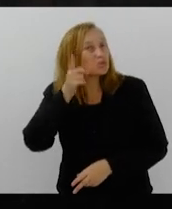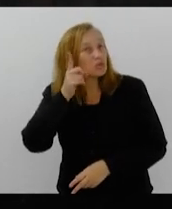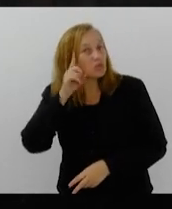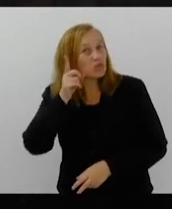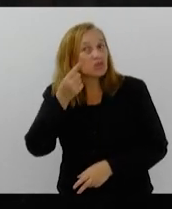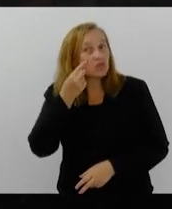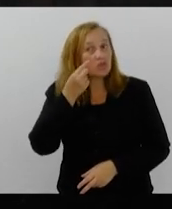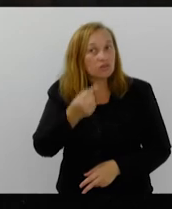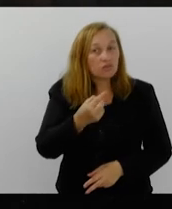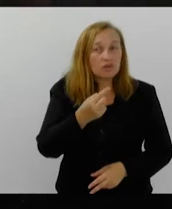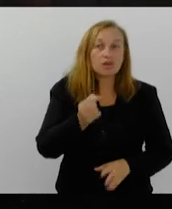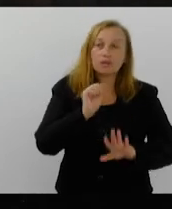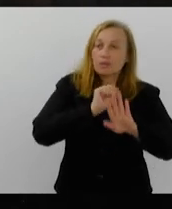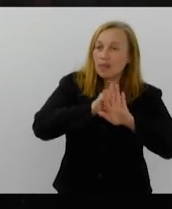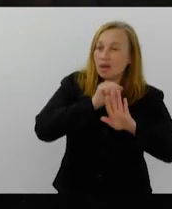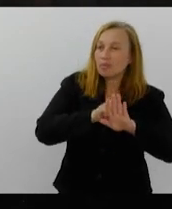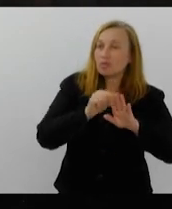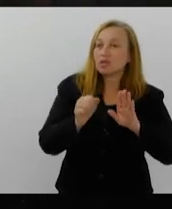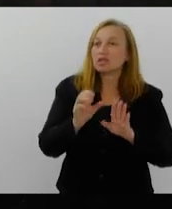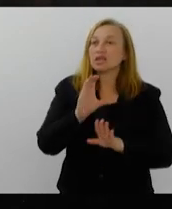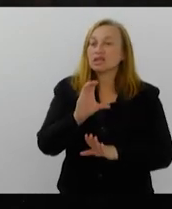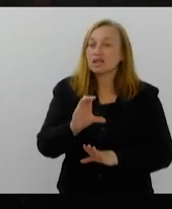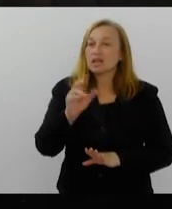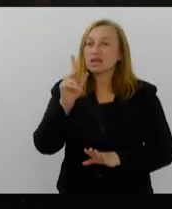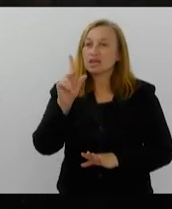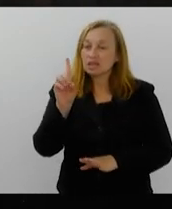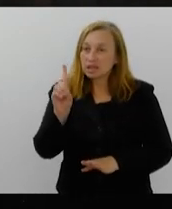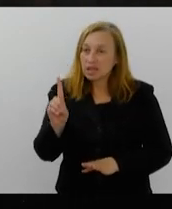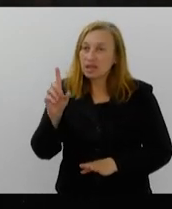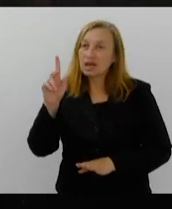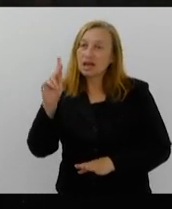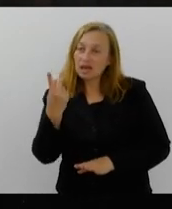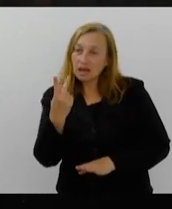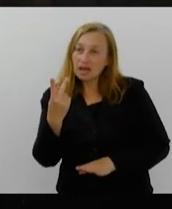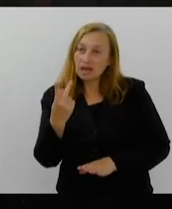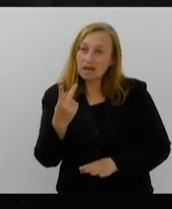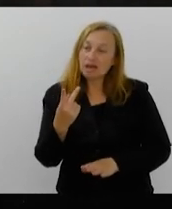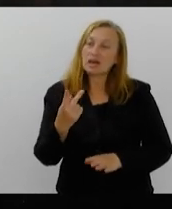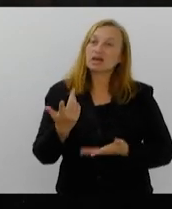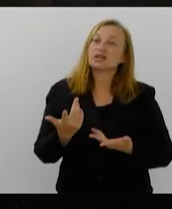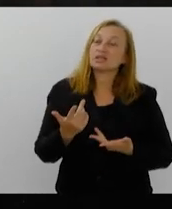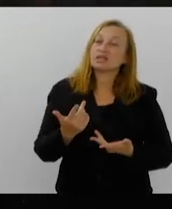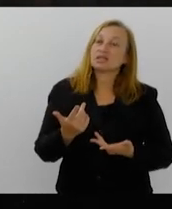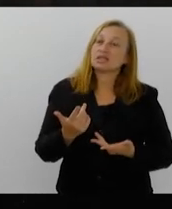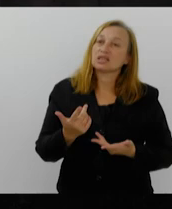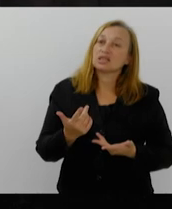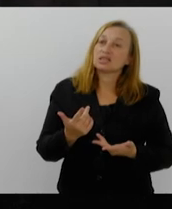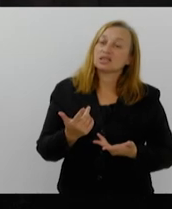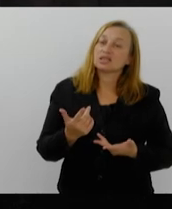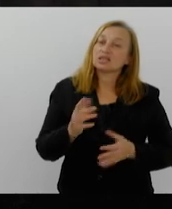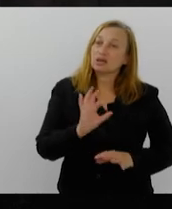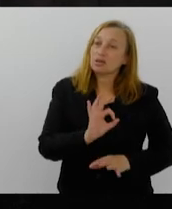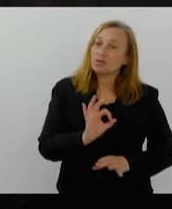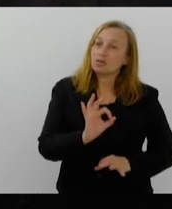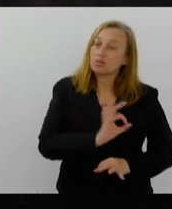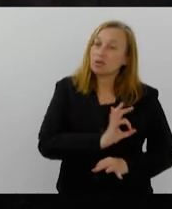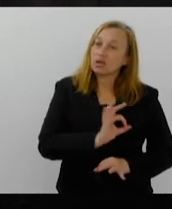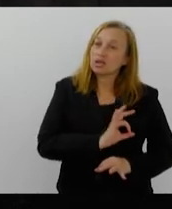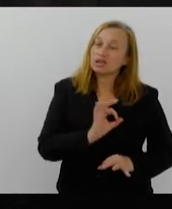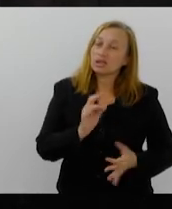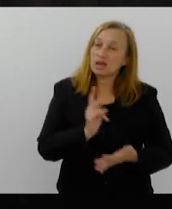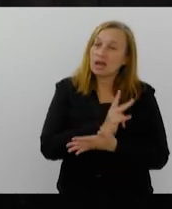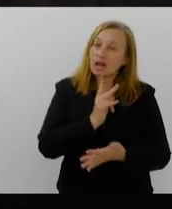lida na porta da nossa CDH com o que são as mazelas dessa política nefasta e ineficiente de